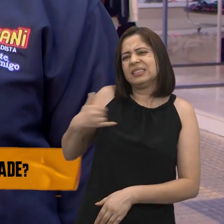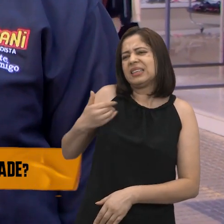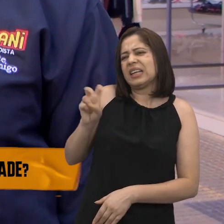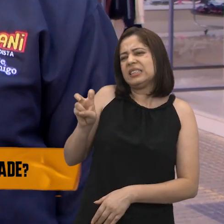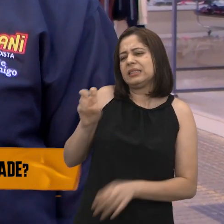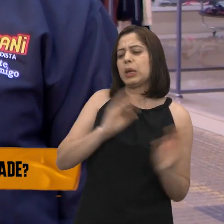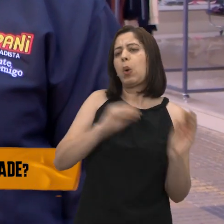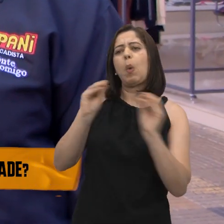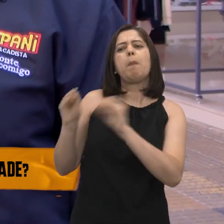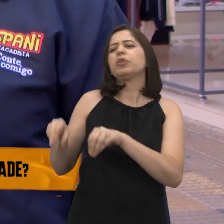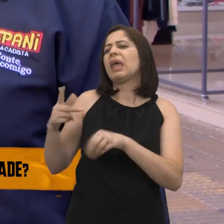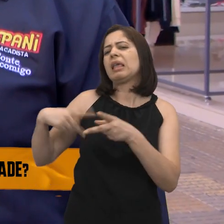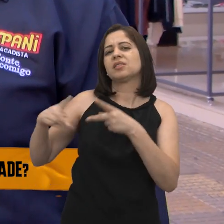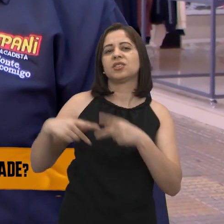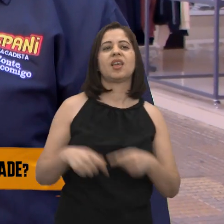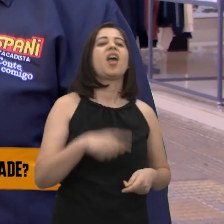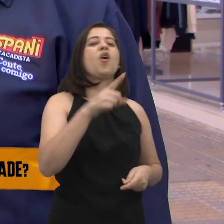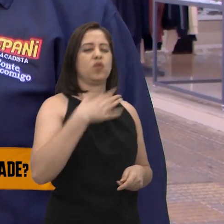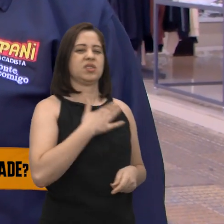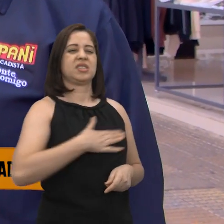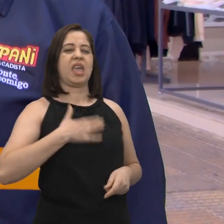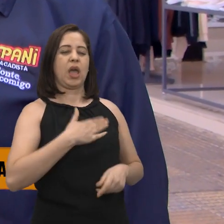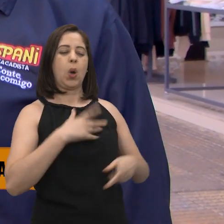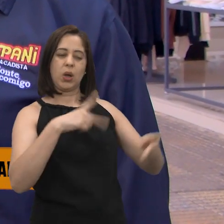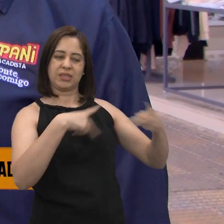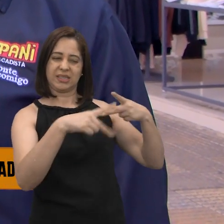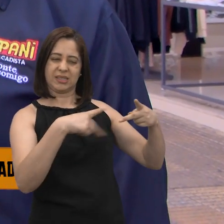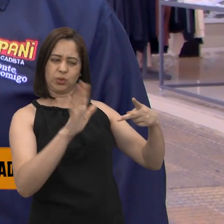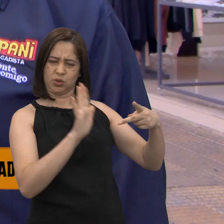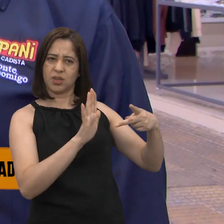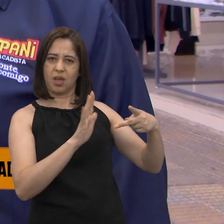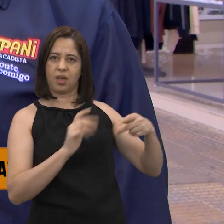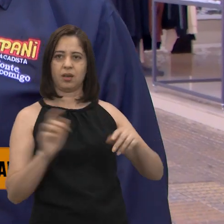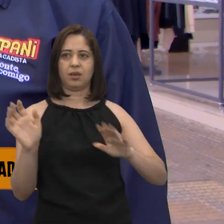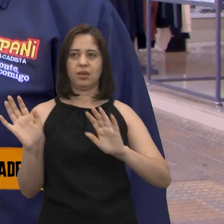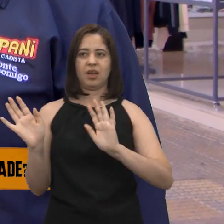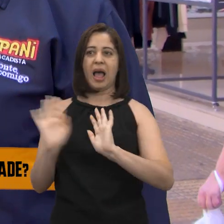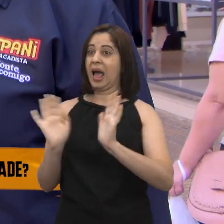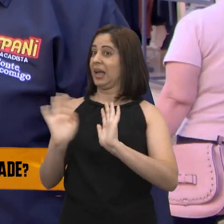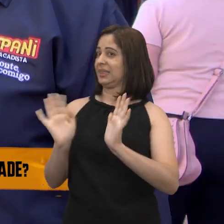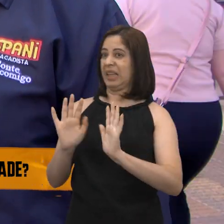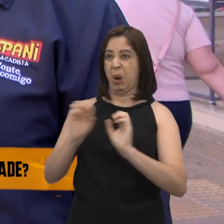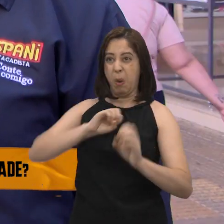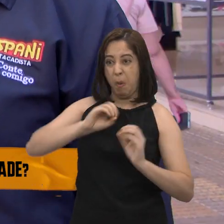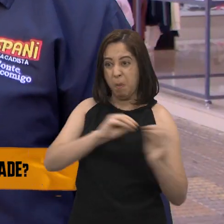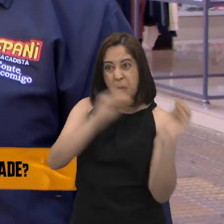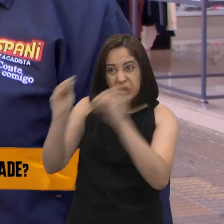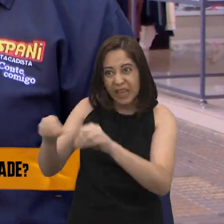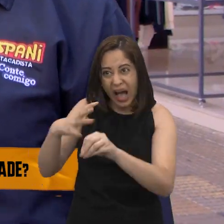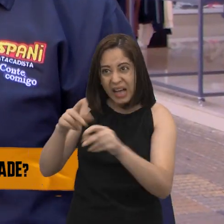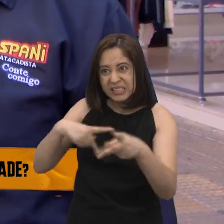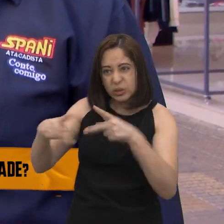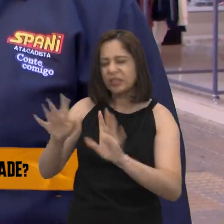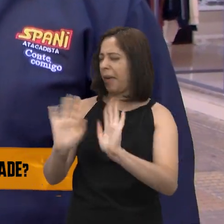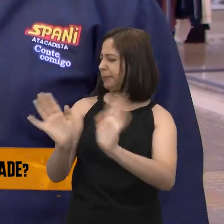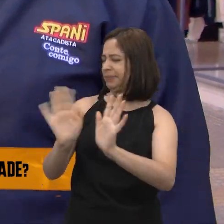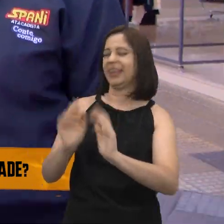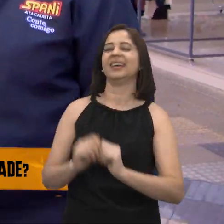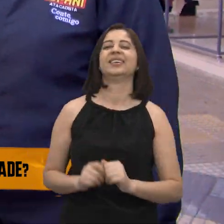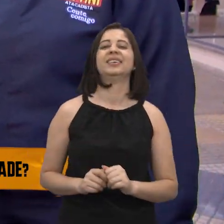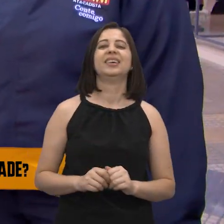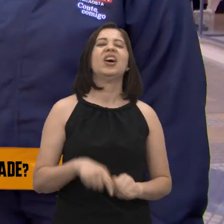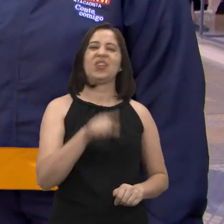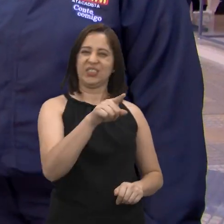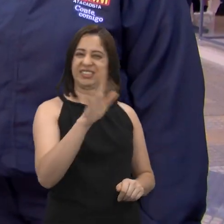tinha uns 5 anos. E me diz uma coisa, gosta da cidade? Trocaria a cidade pra morar em outro lugar? Não saio daqui não, nem pra Bahia. Viraram